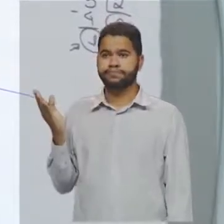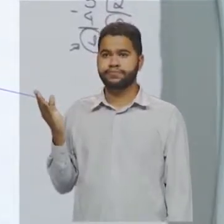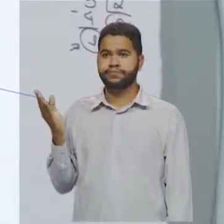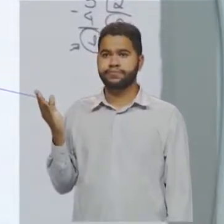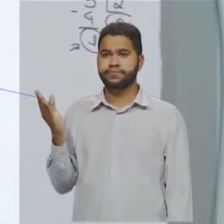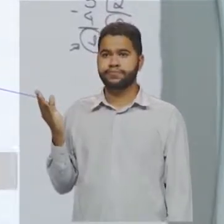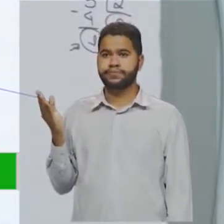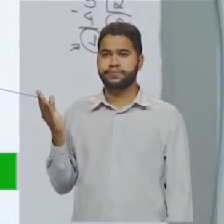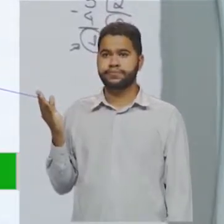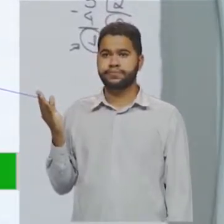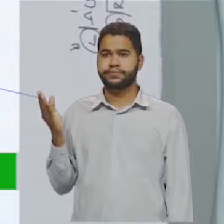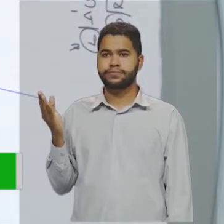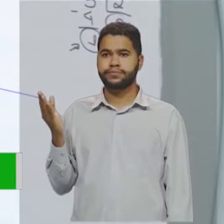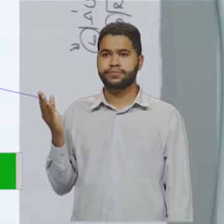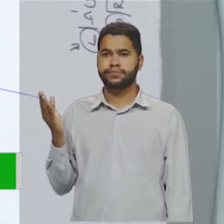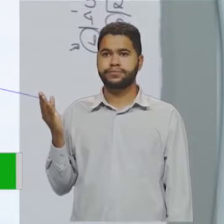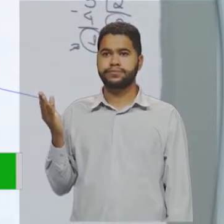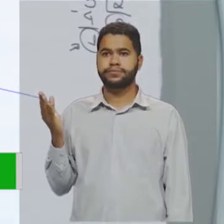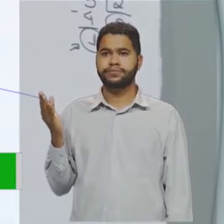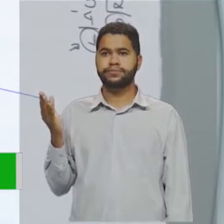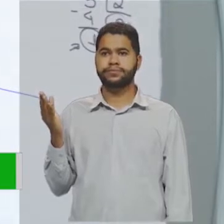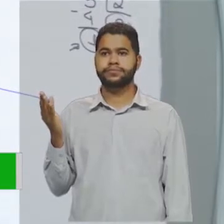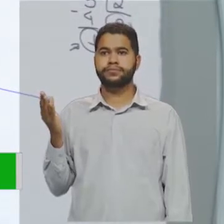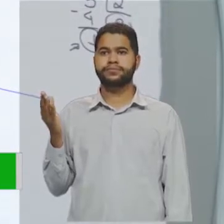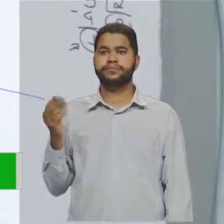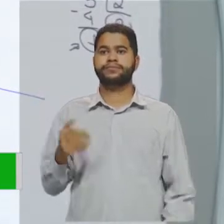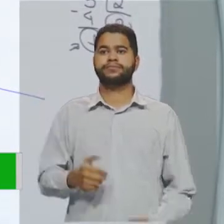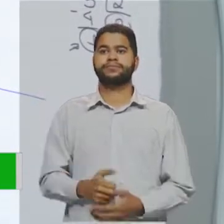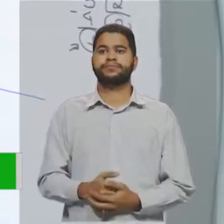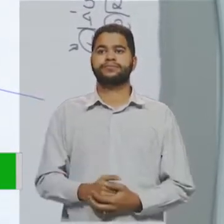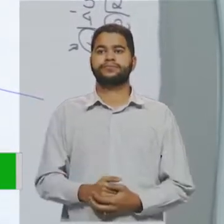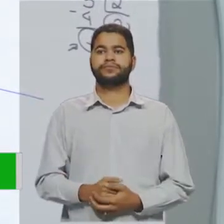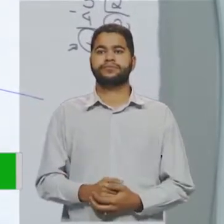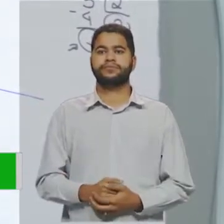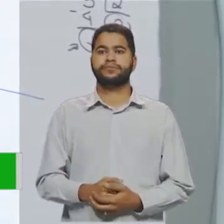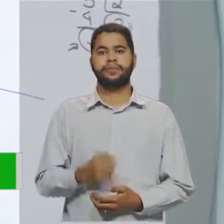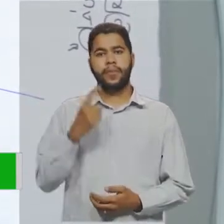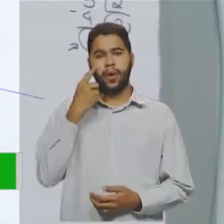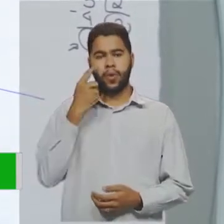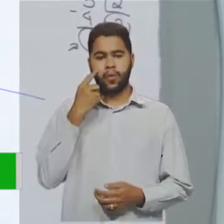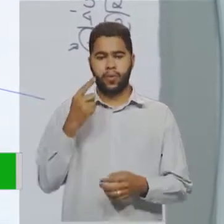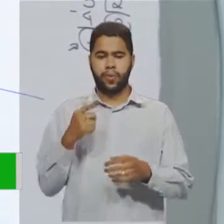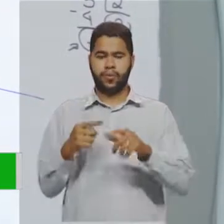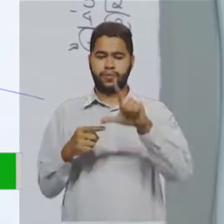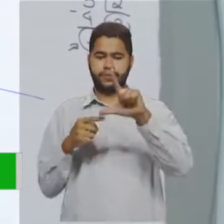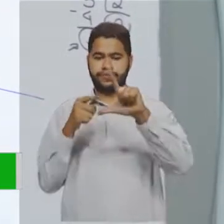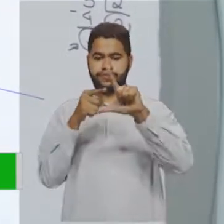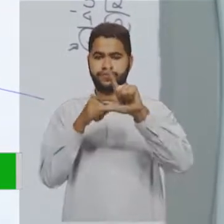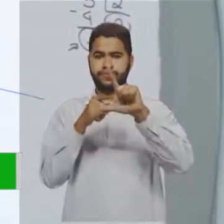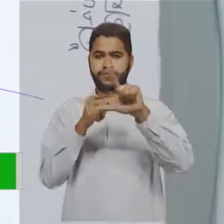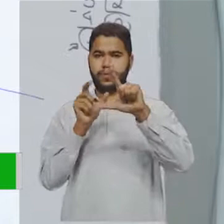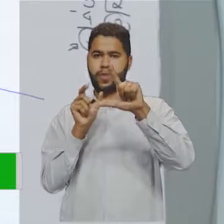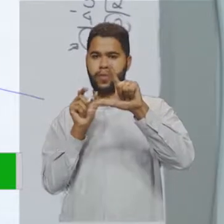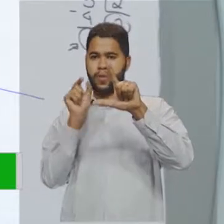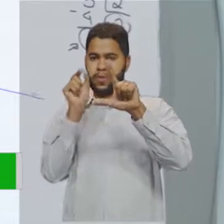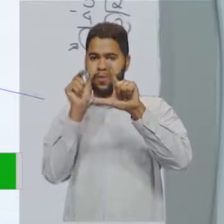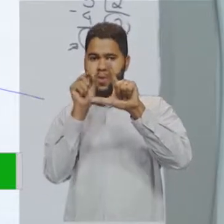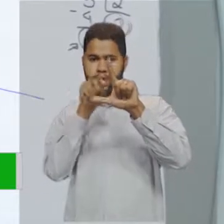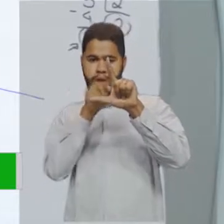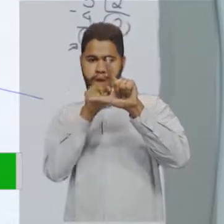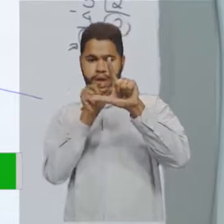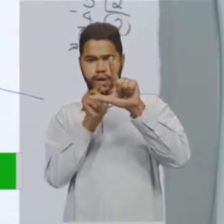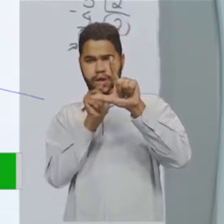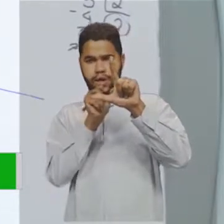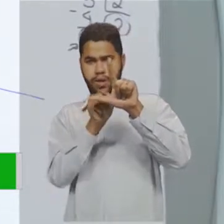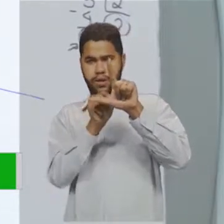do transferidor no vértice, zera, né, a gente fala zerar, porque está colocando